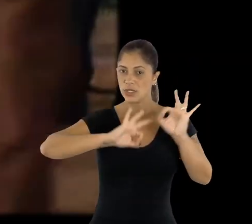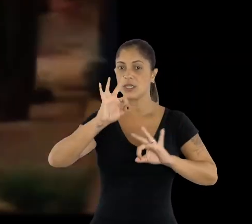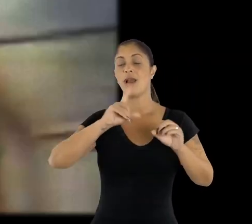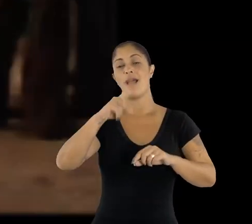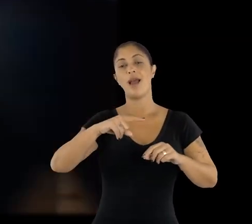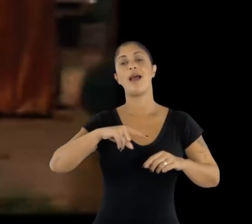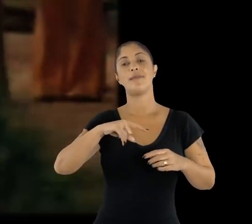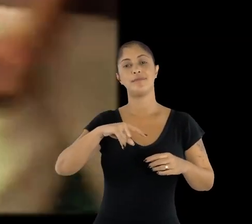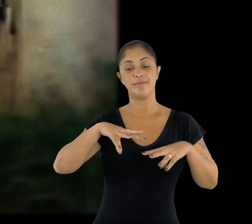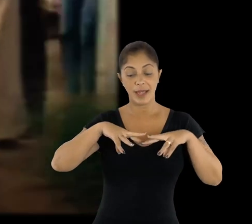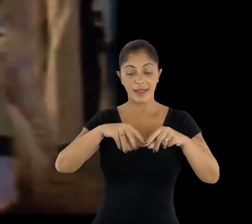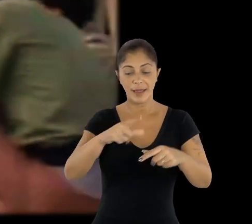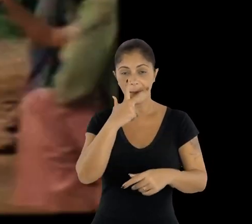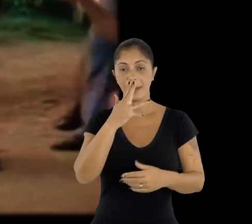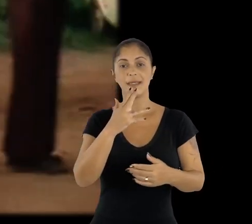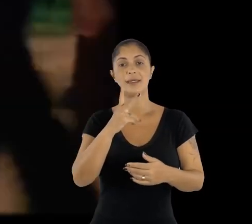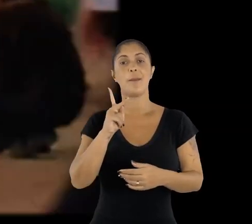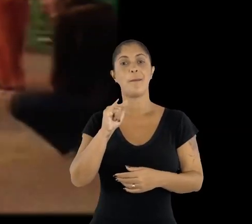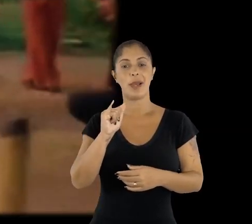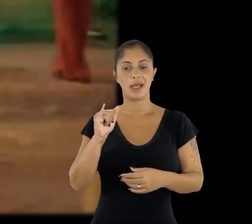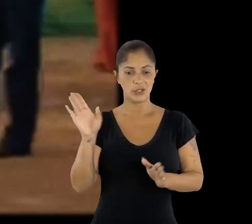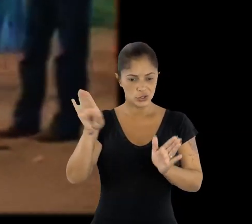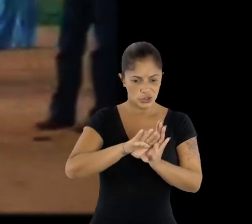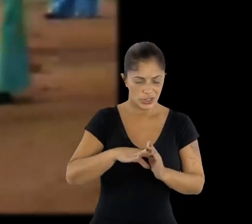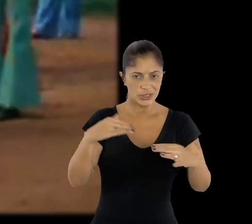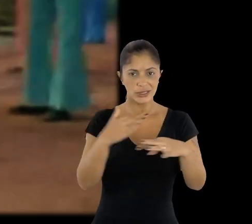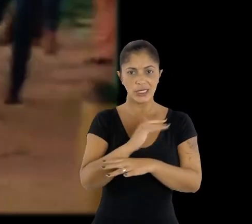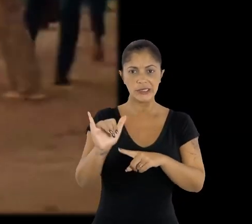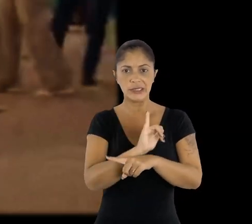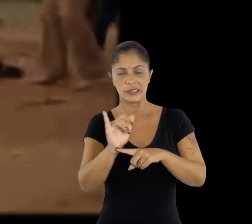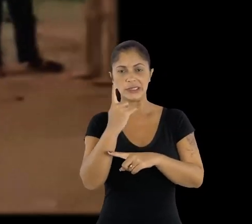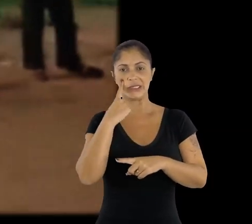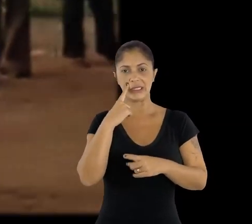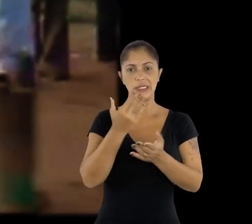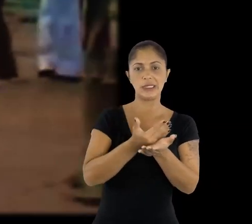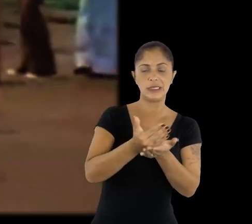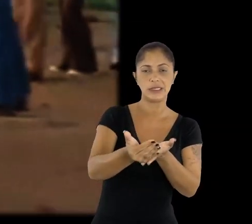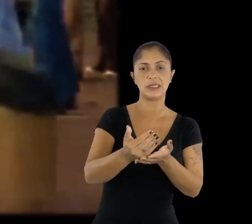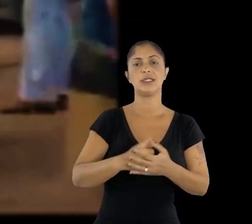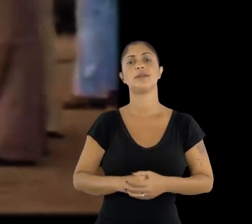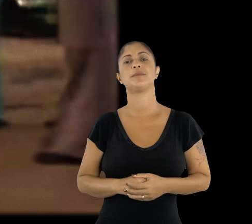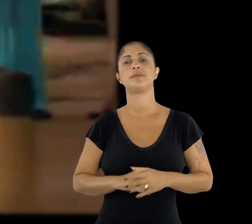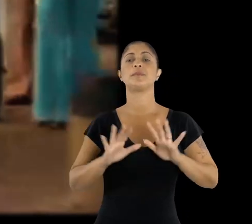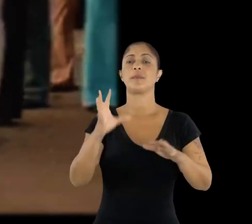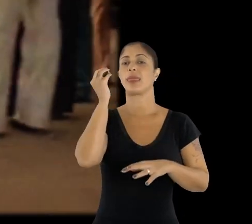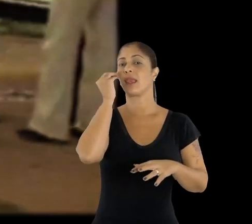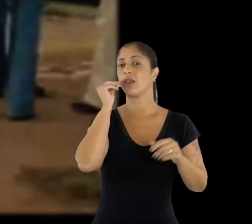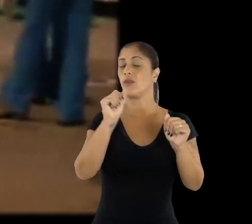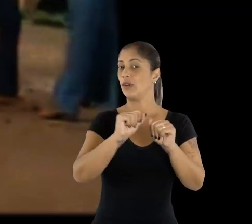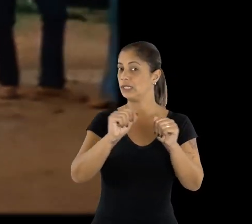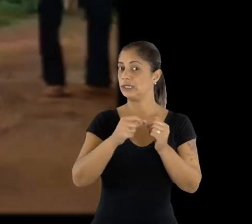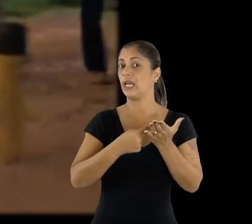uma terra, que perdeu, aí o pai já teve que chegar na cidade, tentou improvisar alguma iniciativa,